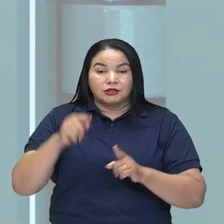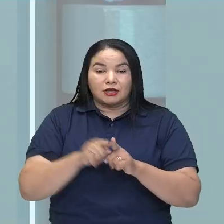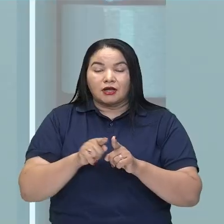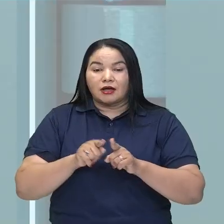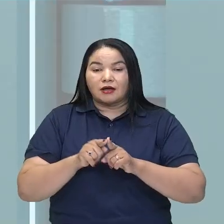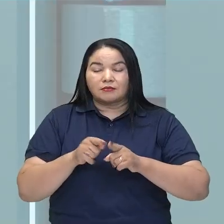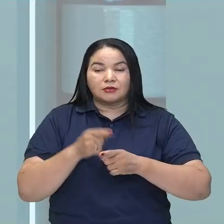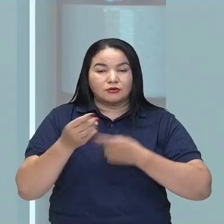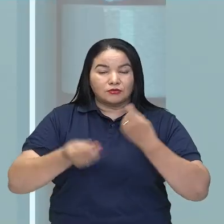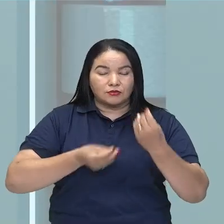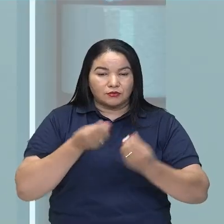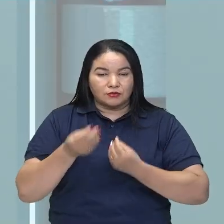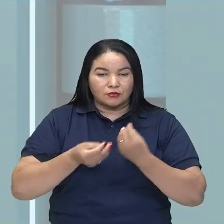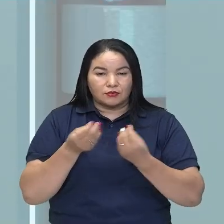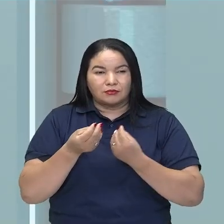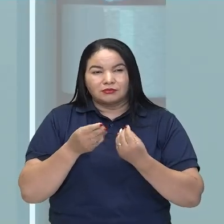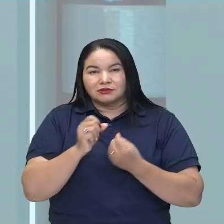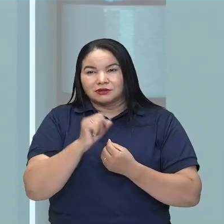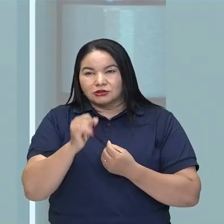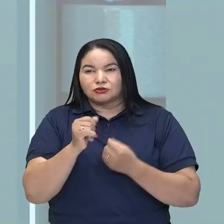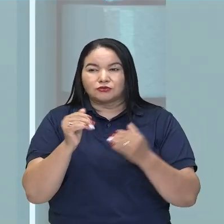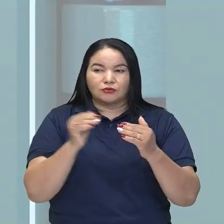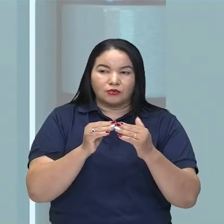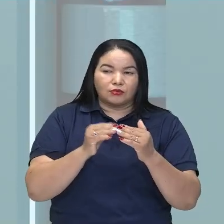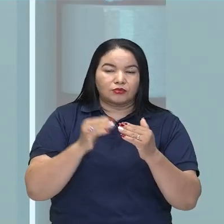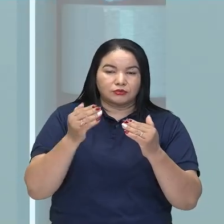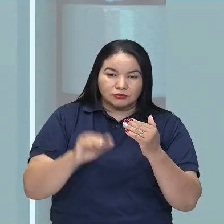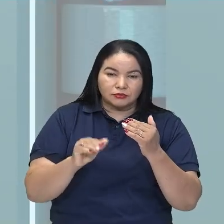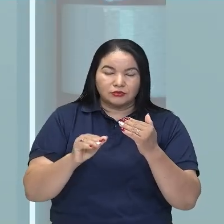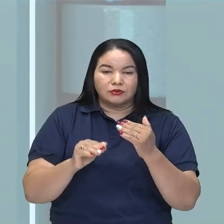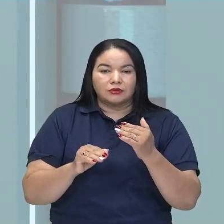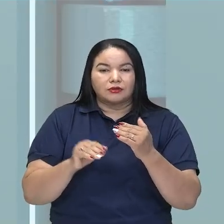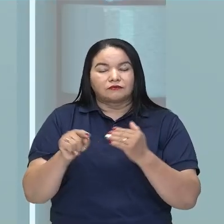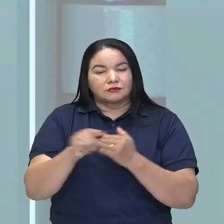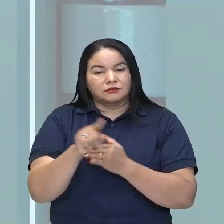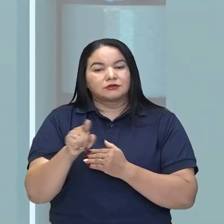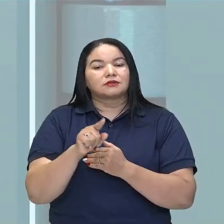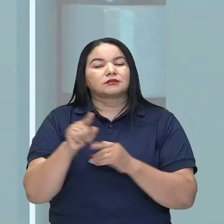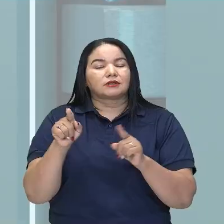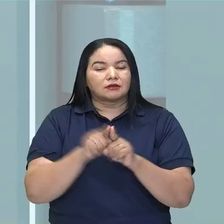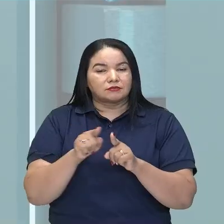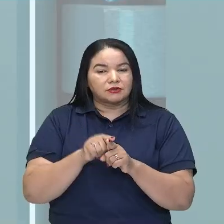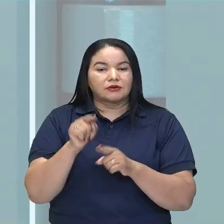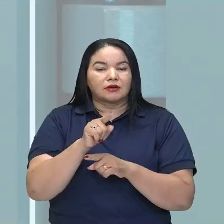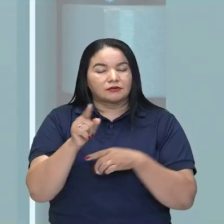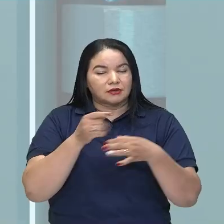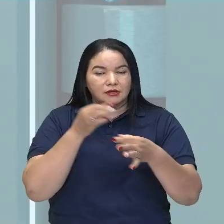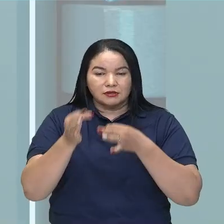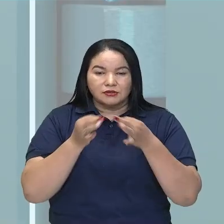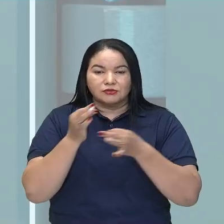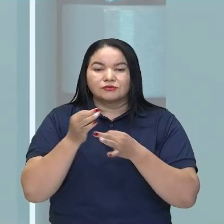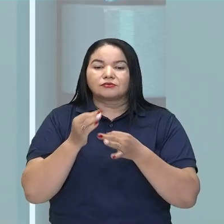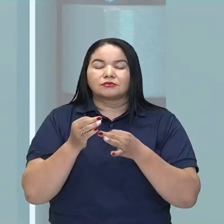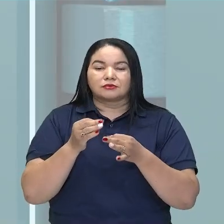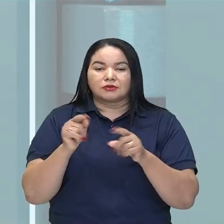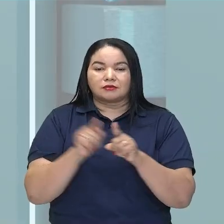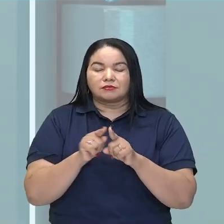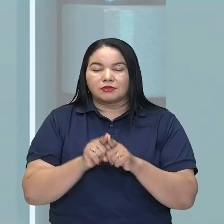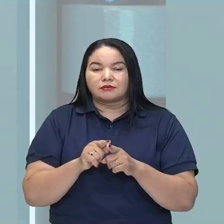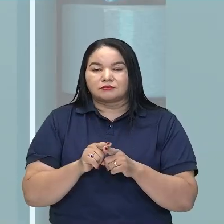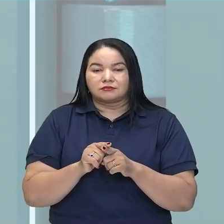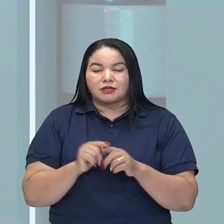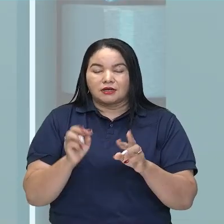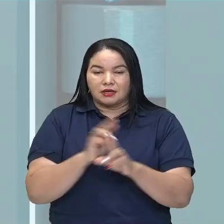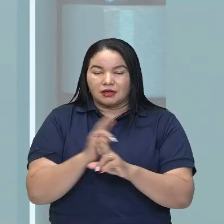essa questão de concordância ou não, você já está sendo alguém crítico em relação à opinião do outro. Você